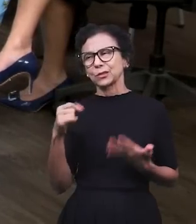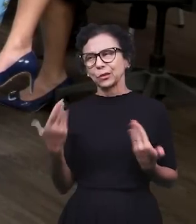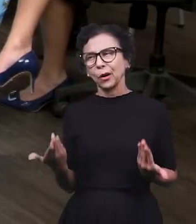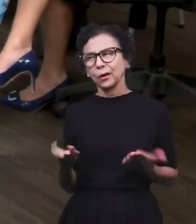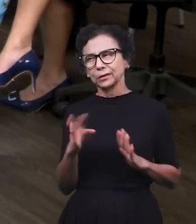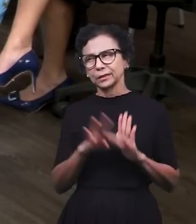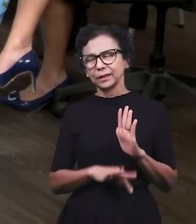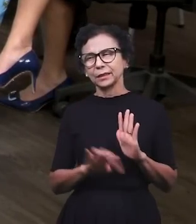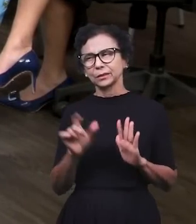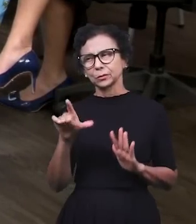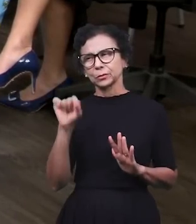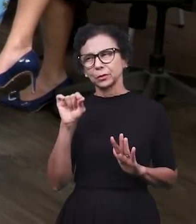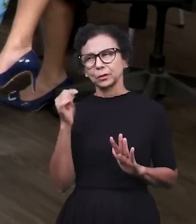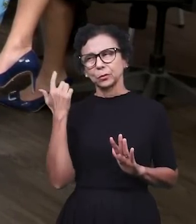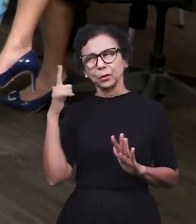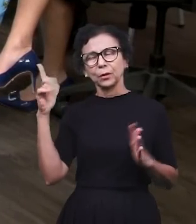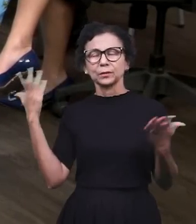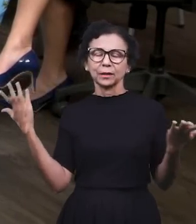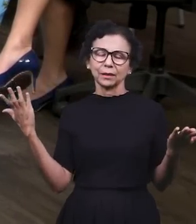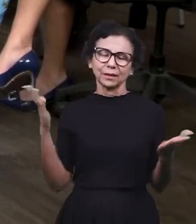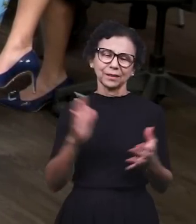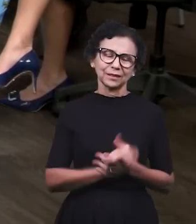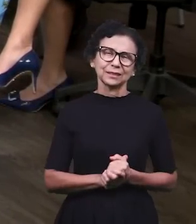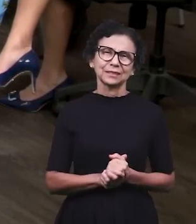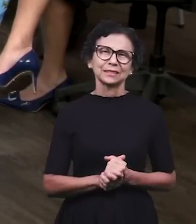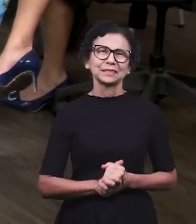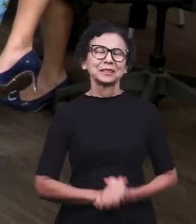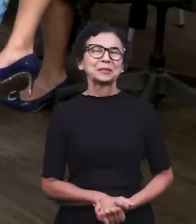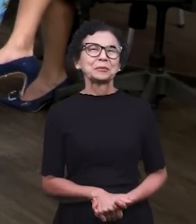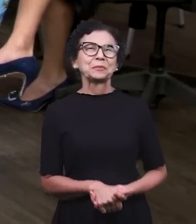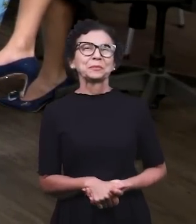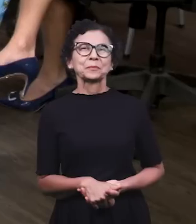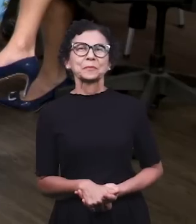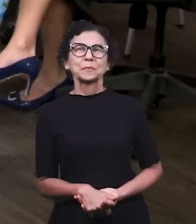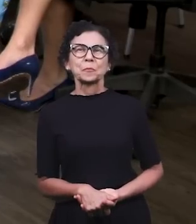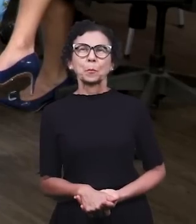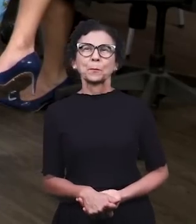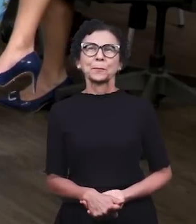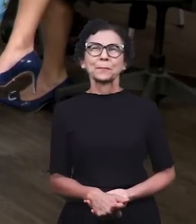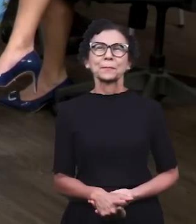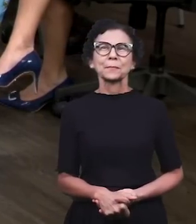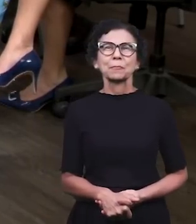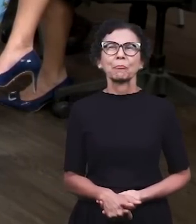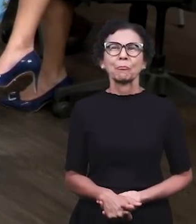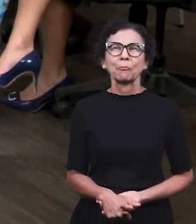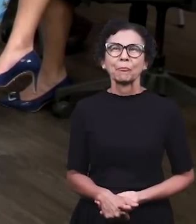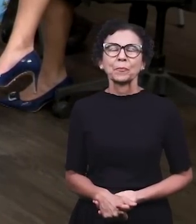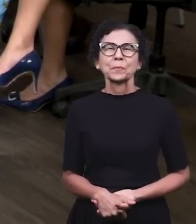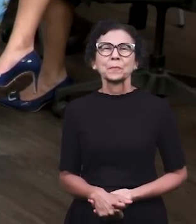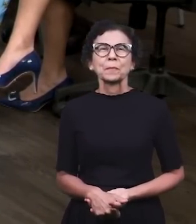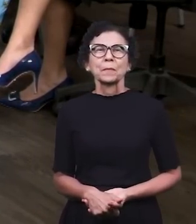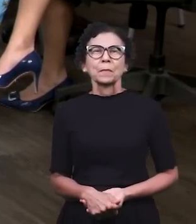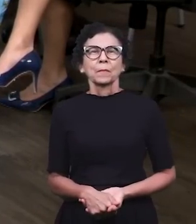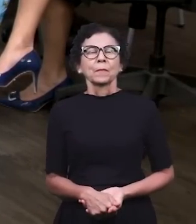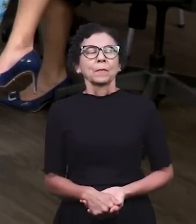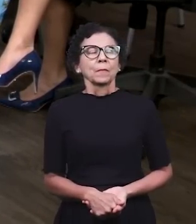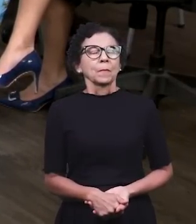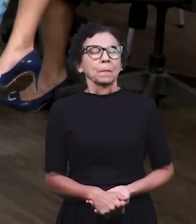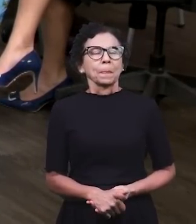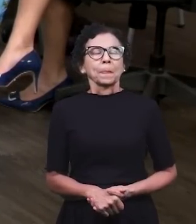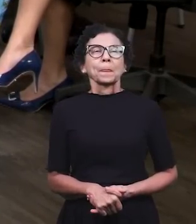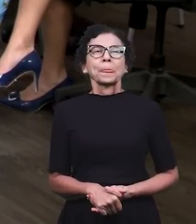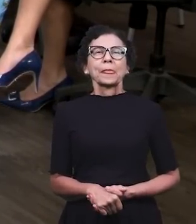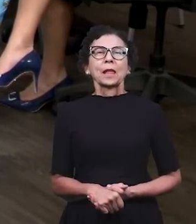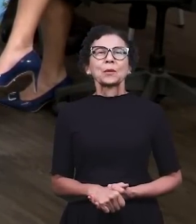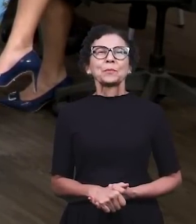Não, você não vai casar agora, isso não. Mesmo. Tá preparado ainda não. Tá preparado para casar ainda não. Então, resumindo, a orientação é a EBD.